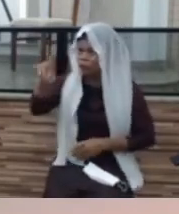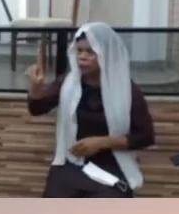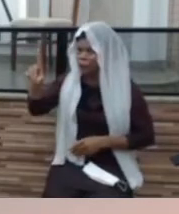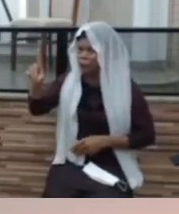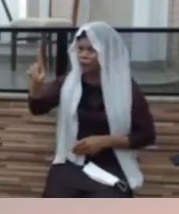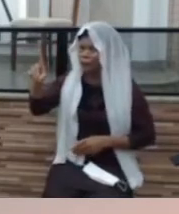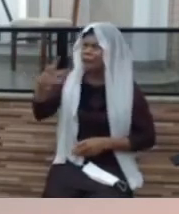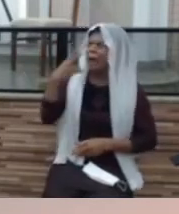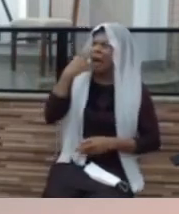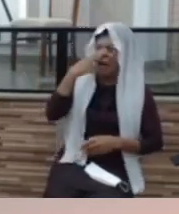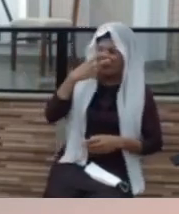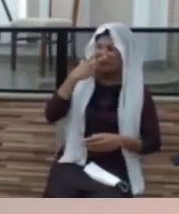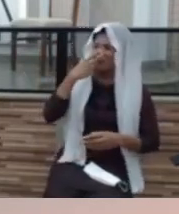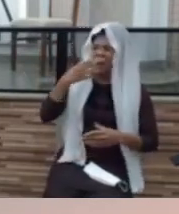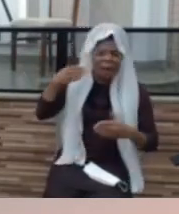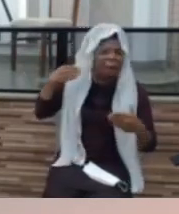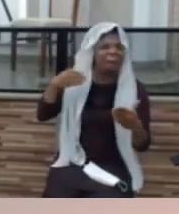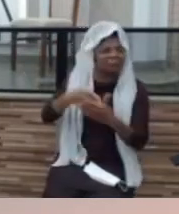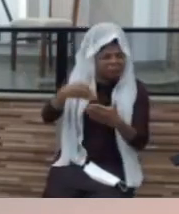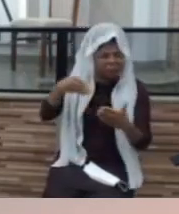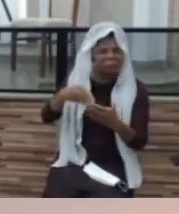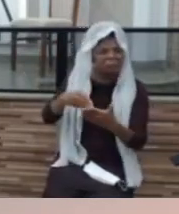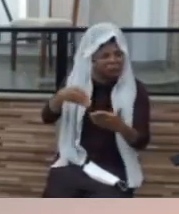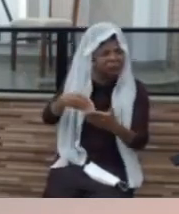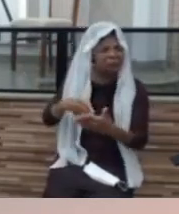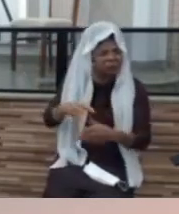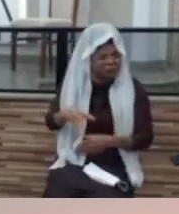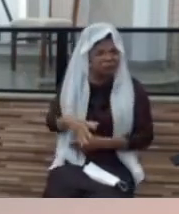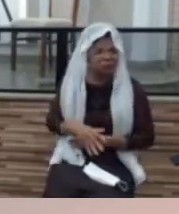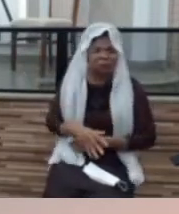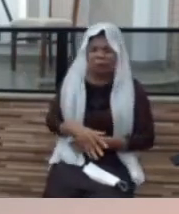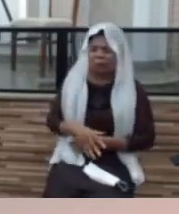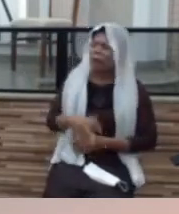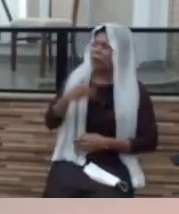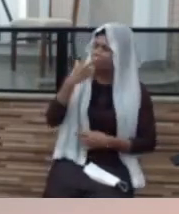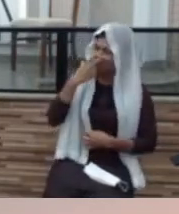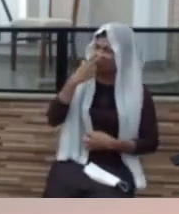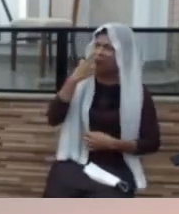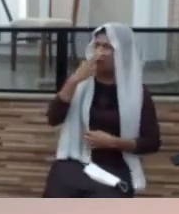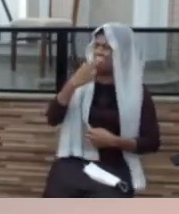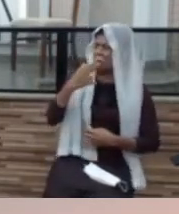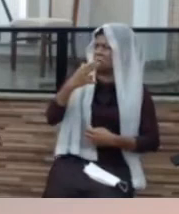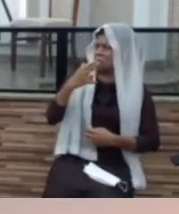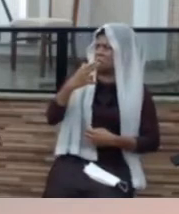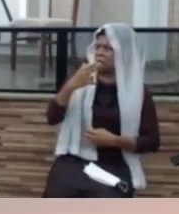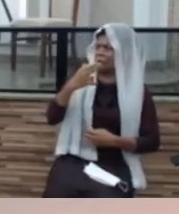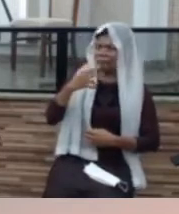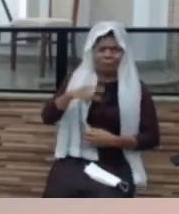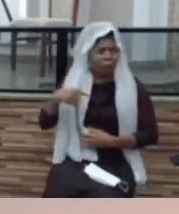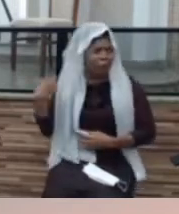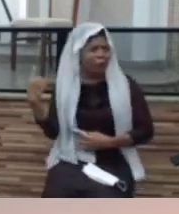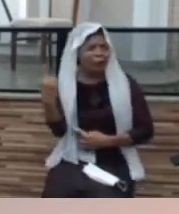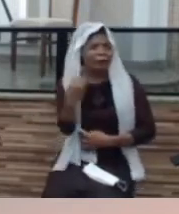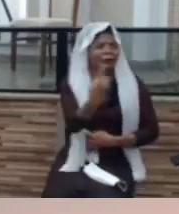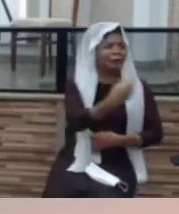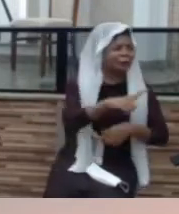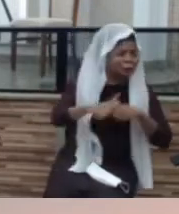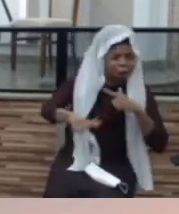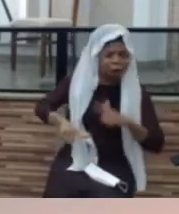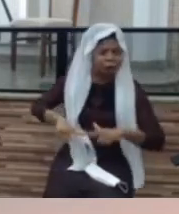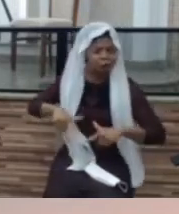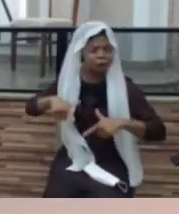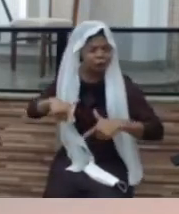temos quando temos um trabalho na obra de Deus, sempre aparece a oposição, né? Porque a obra de Deus, irmãos,